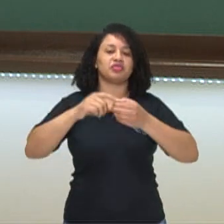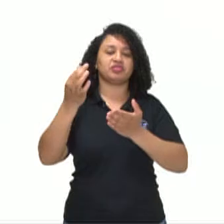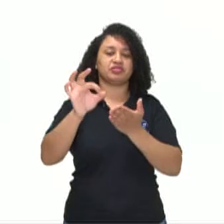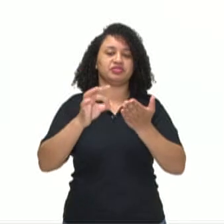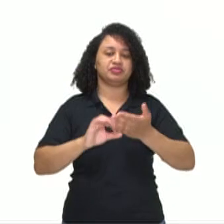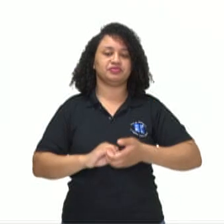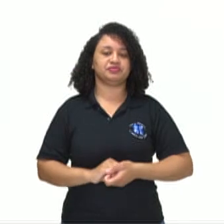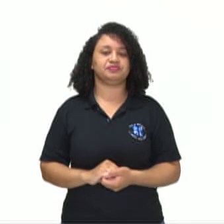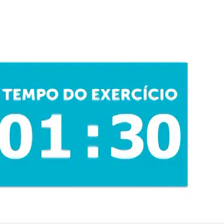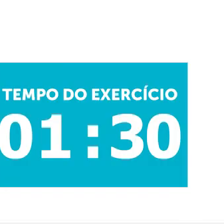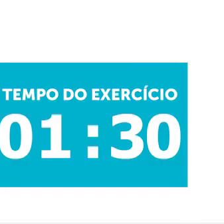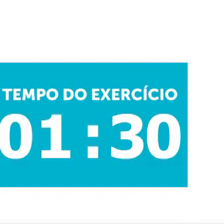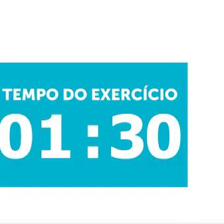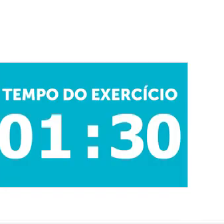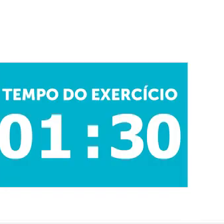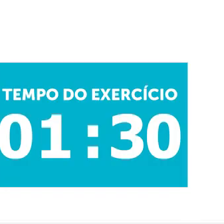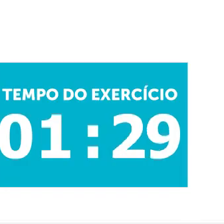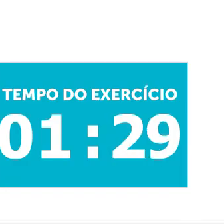correção.